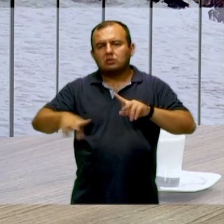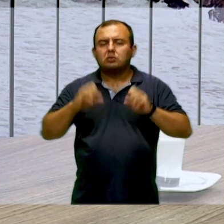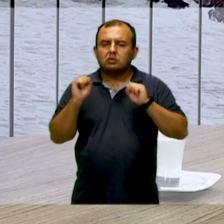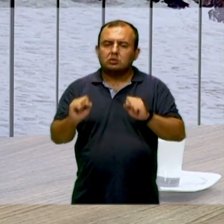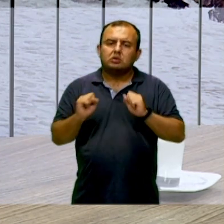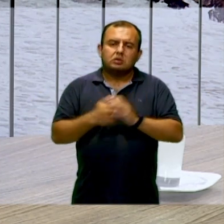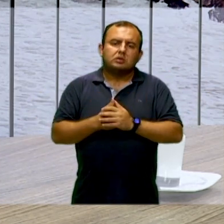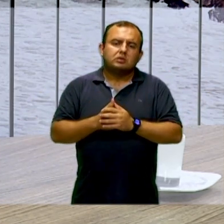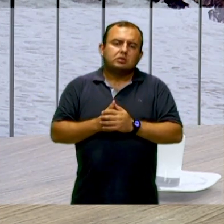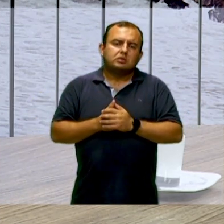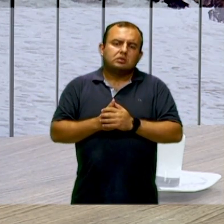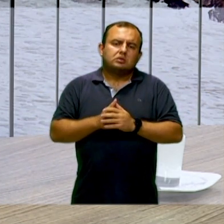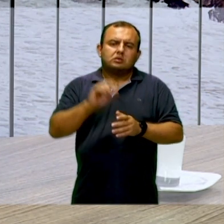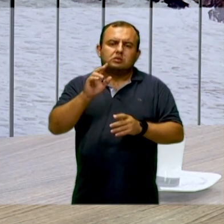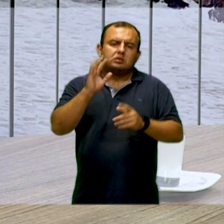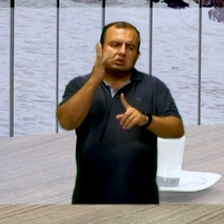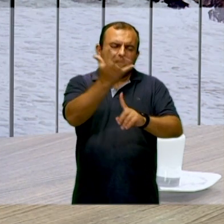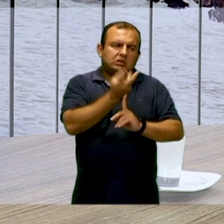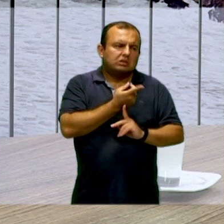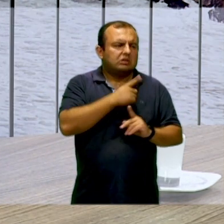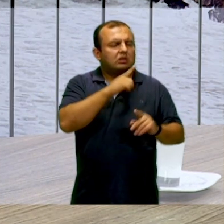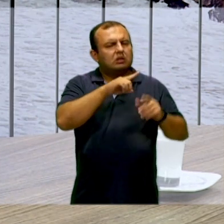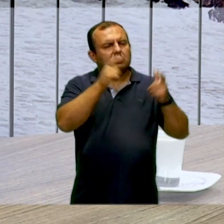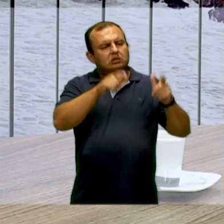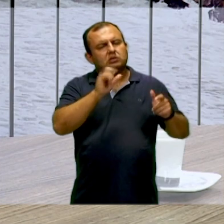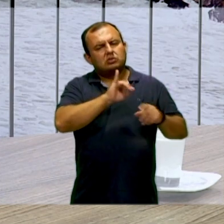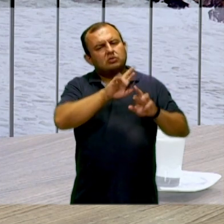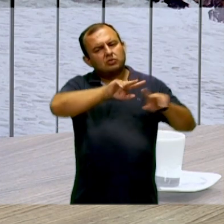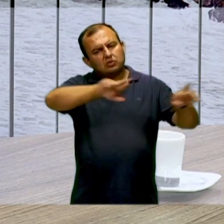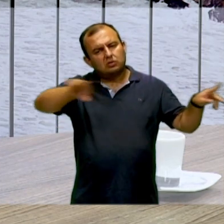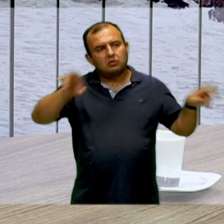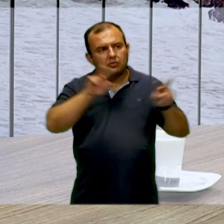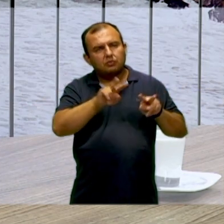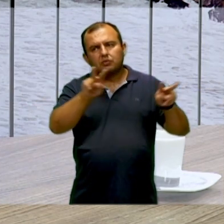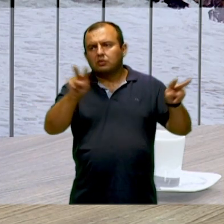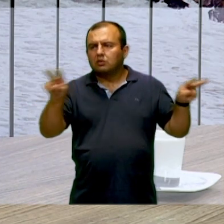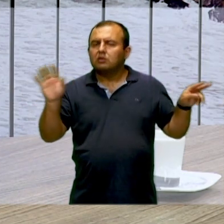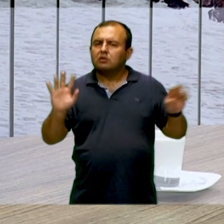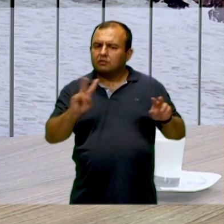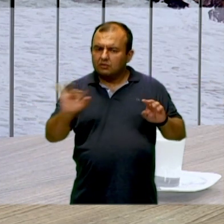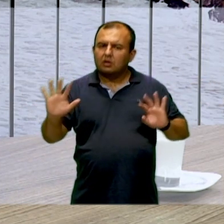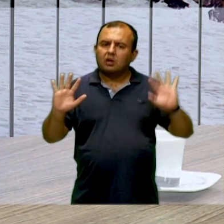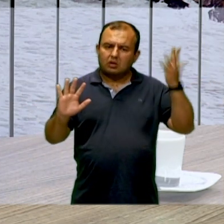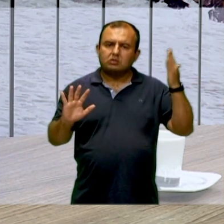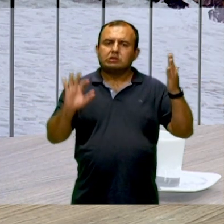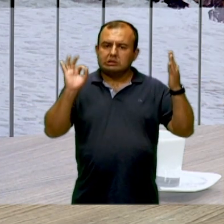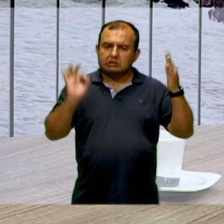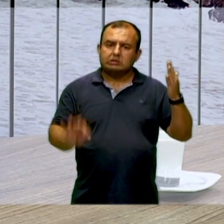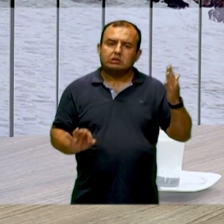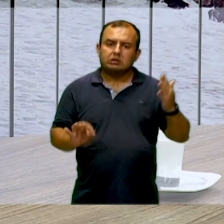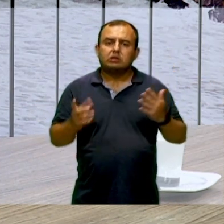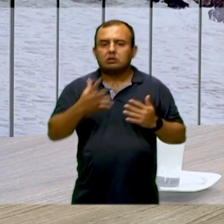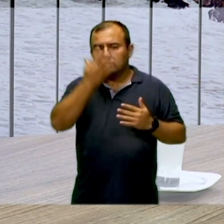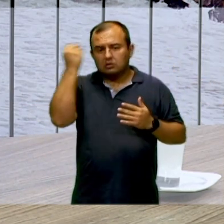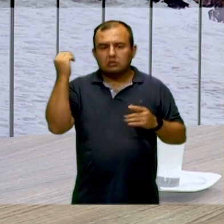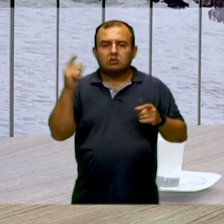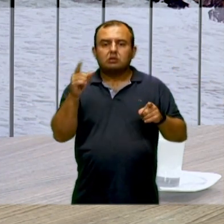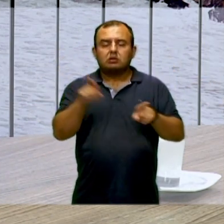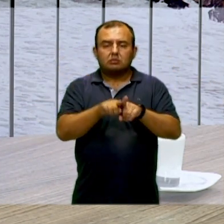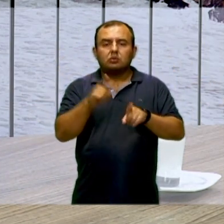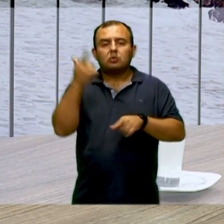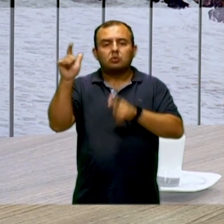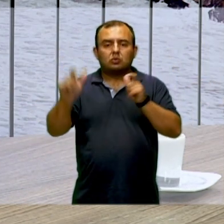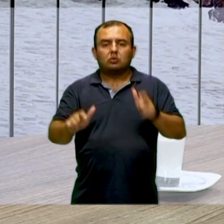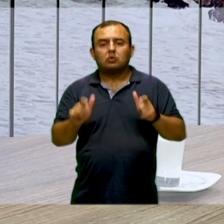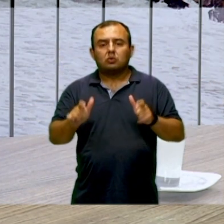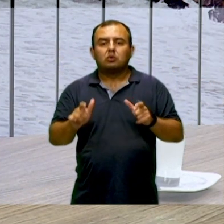é um celeiro artístico muito grande aqui em Itajaí. A gente pode olhar para todos os lados e isso vai acontecer, eu tenho certeza. Eu esqueci de falar, mas outros espaços